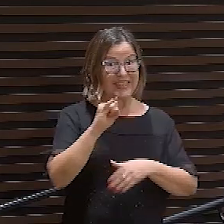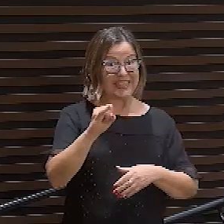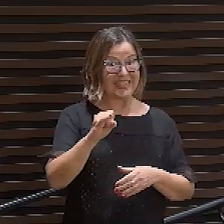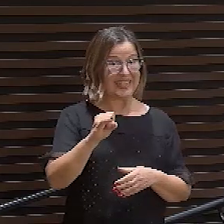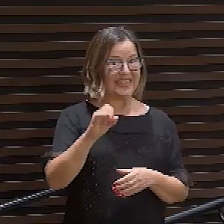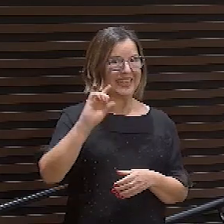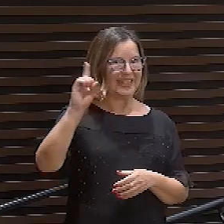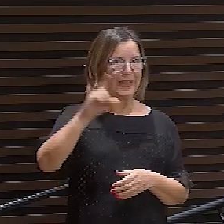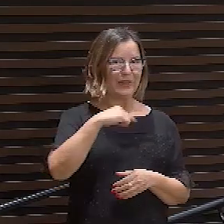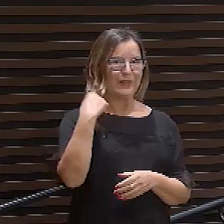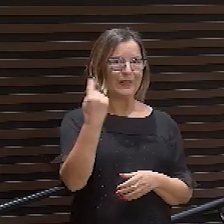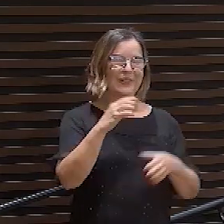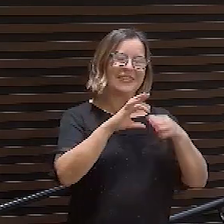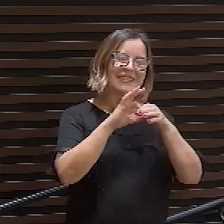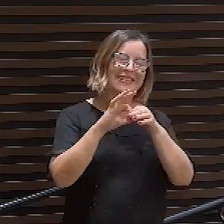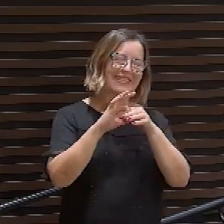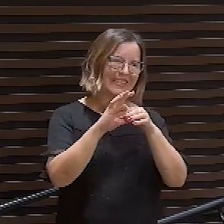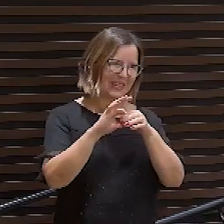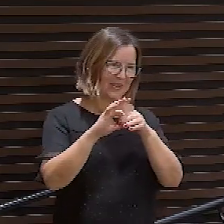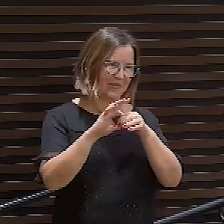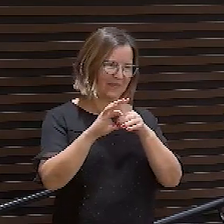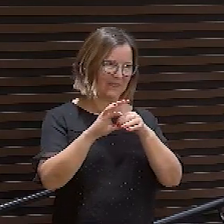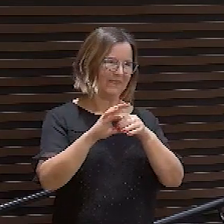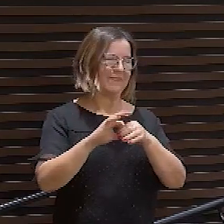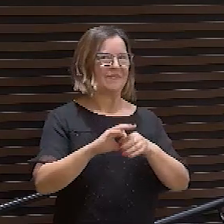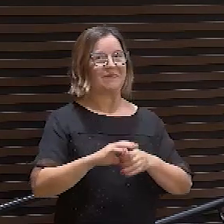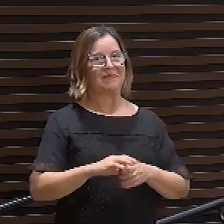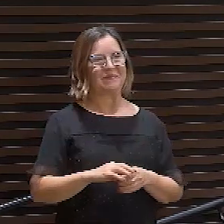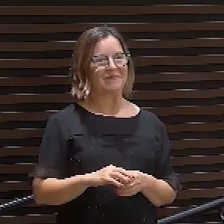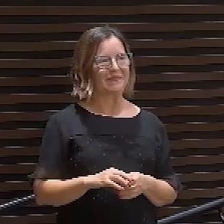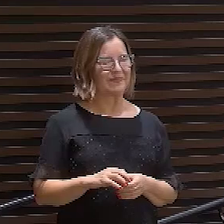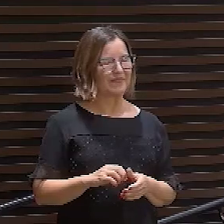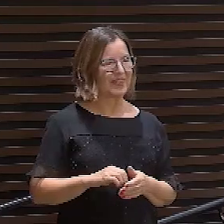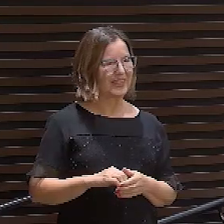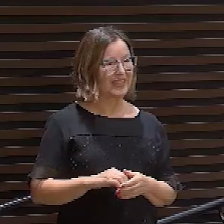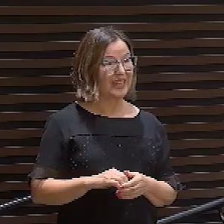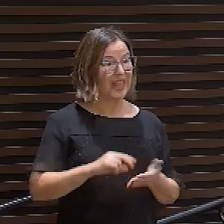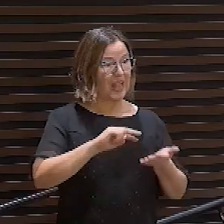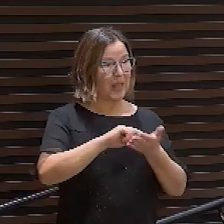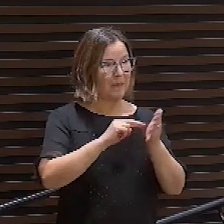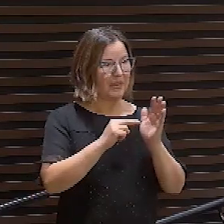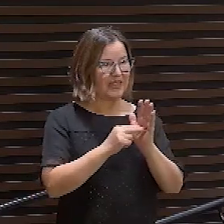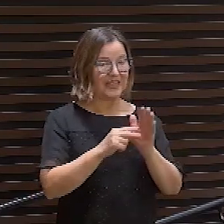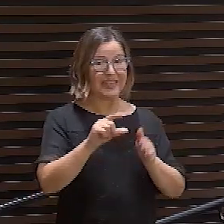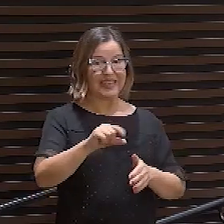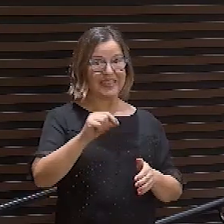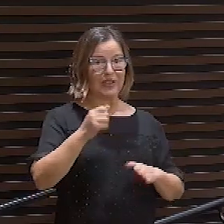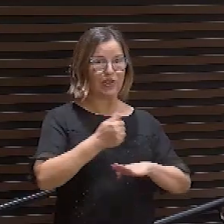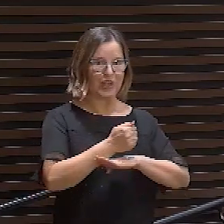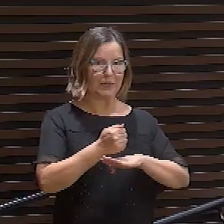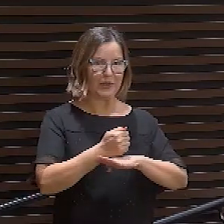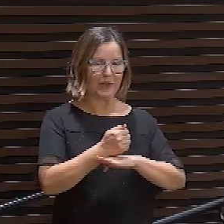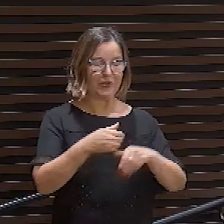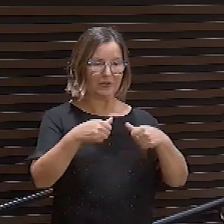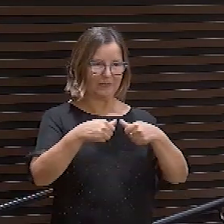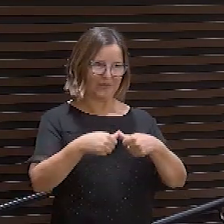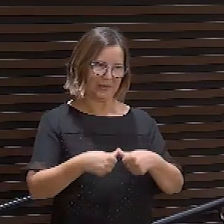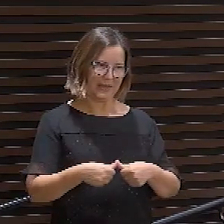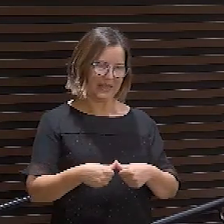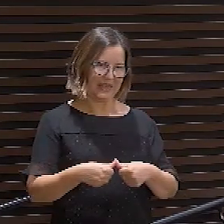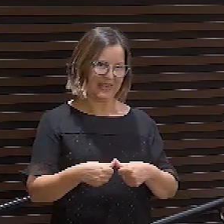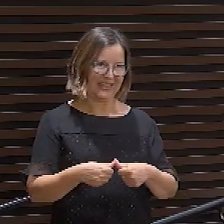intimidade. Tivermos intimidade com Deus. Representa a decisão de Abraão de permanecer